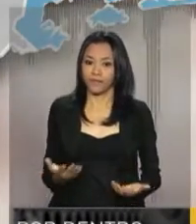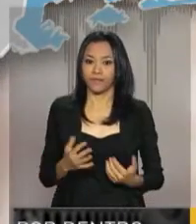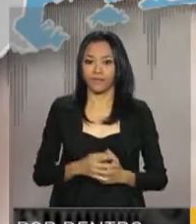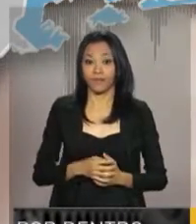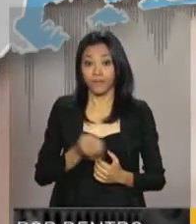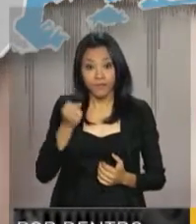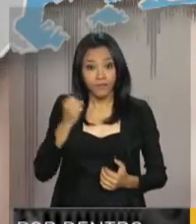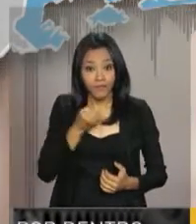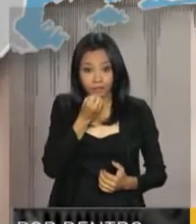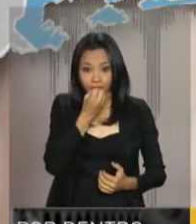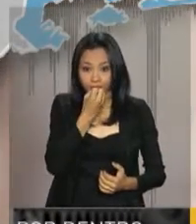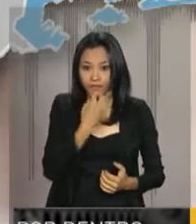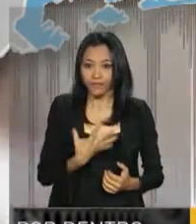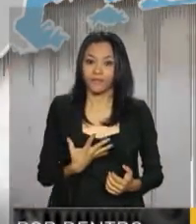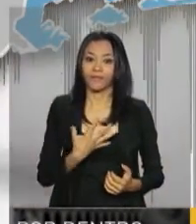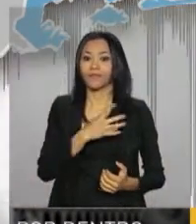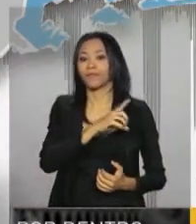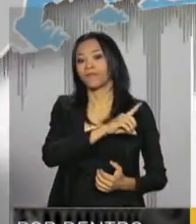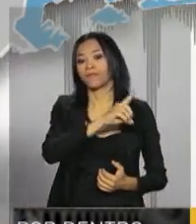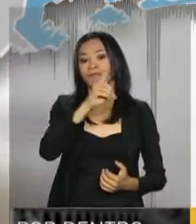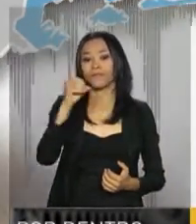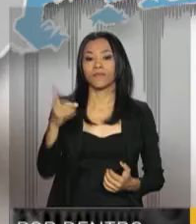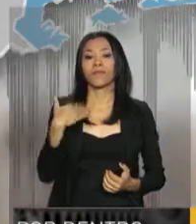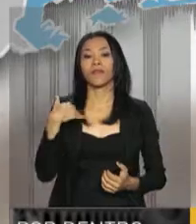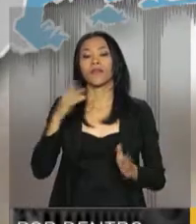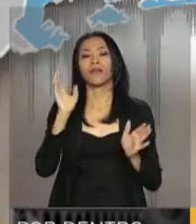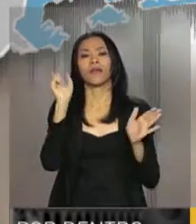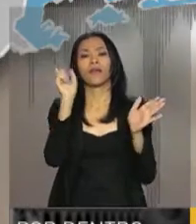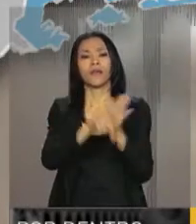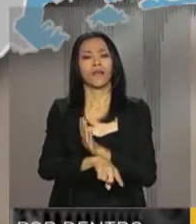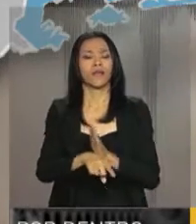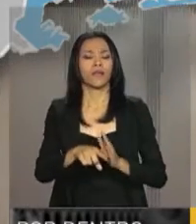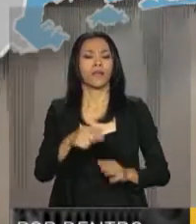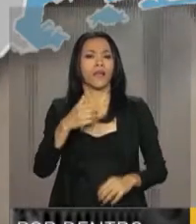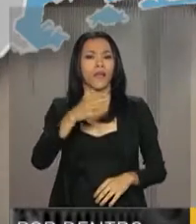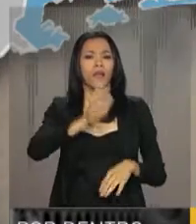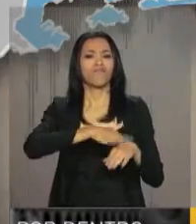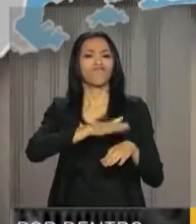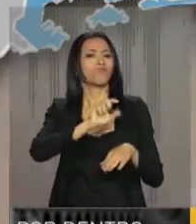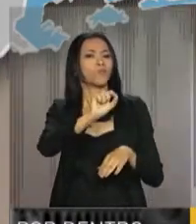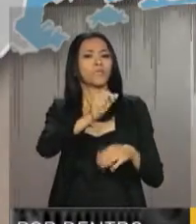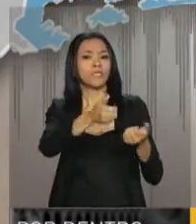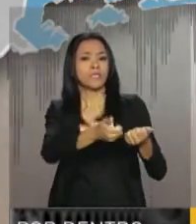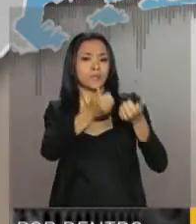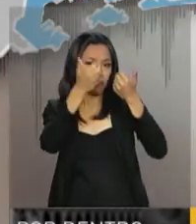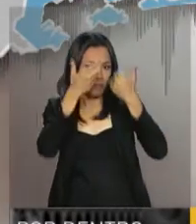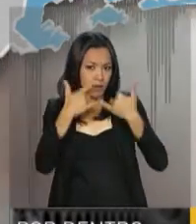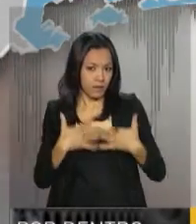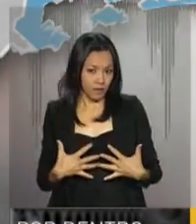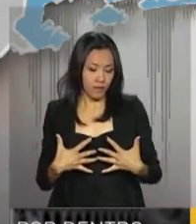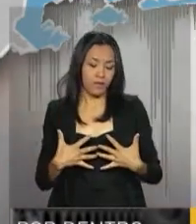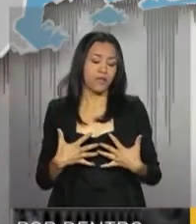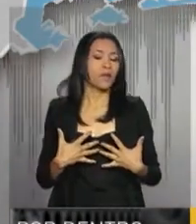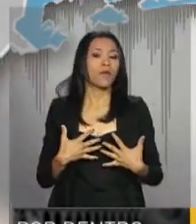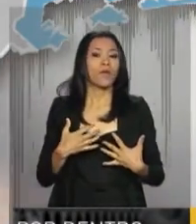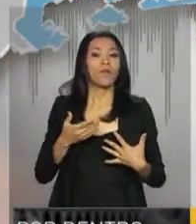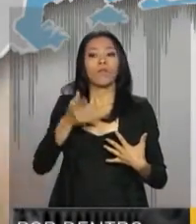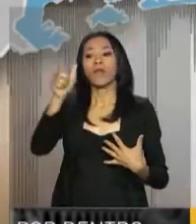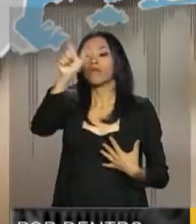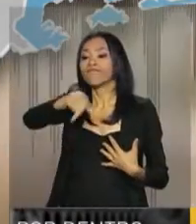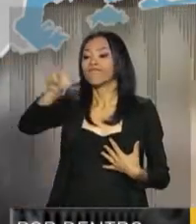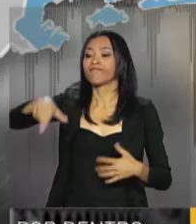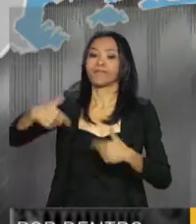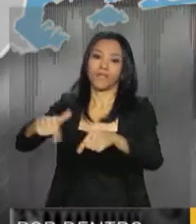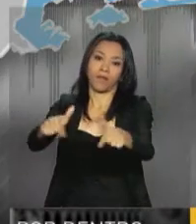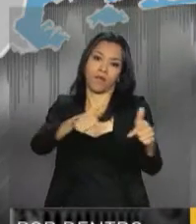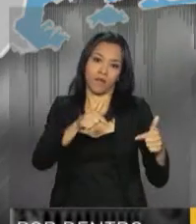boy é a minha pergunta para o ministro é mais uma explicação não é ah ah ah o trabalhador como é que vai